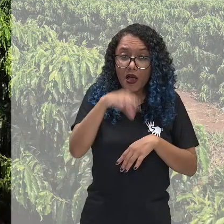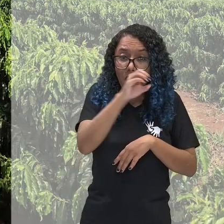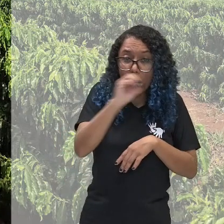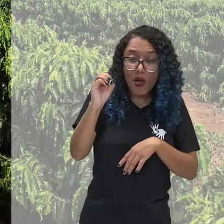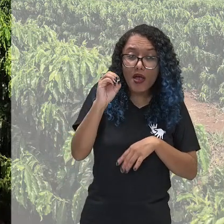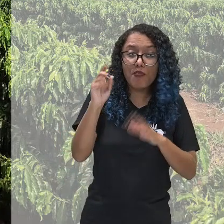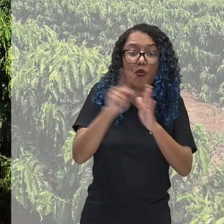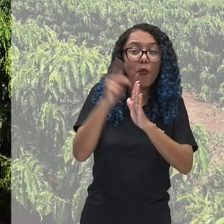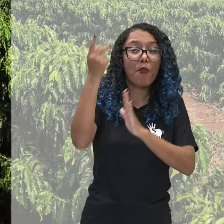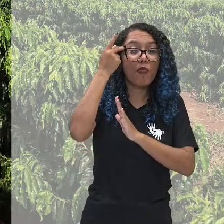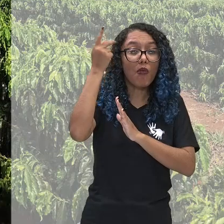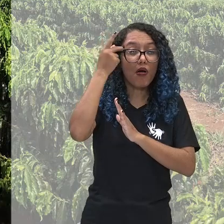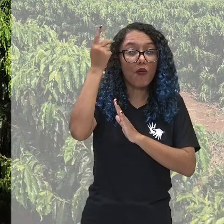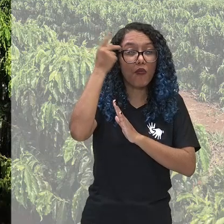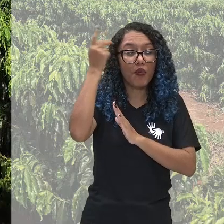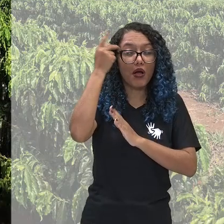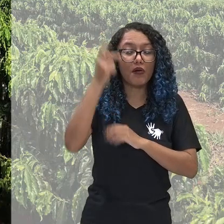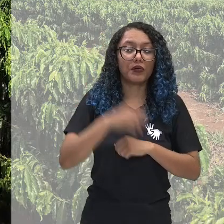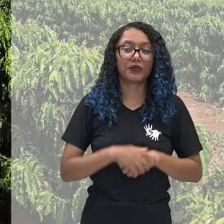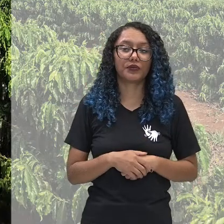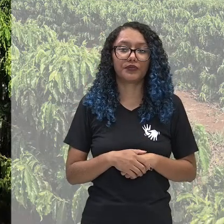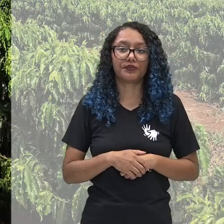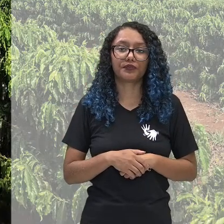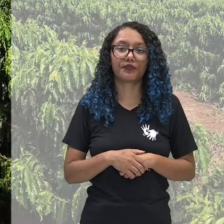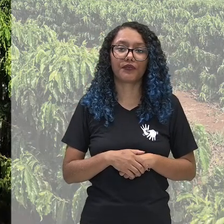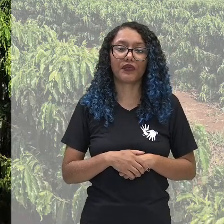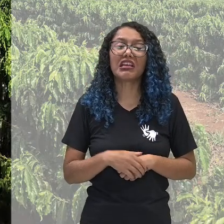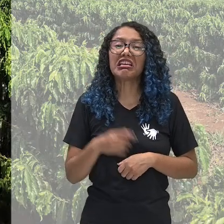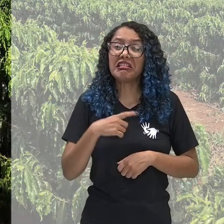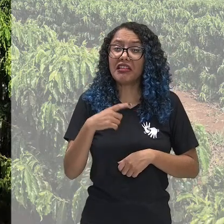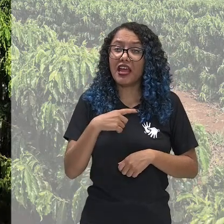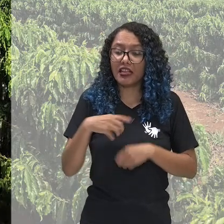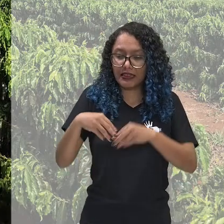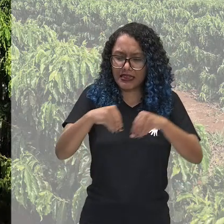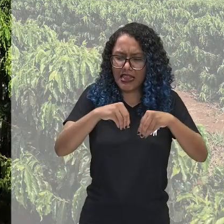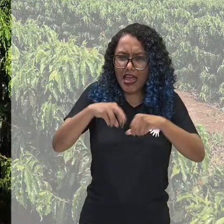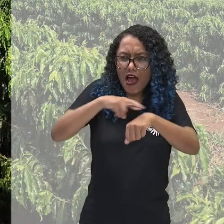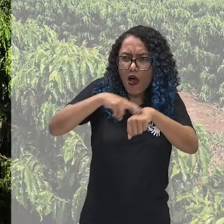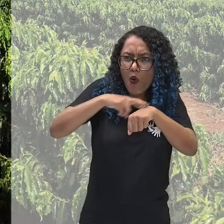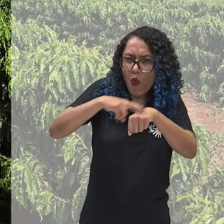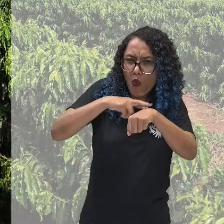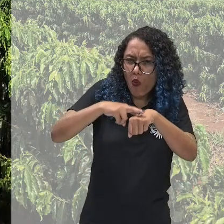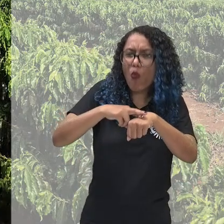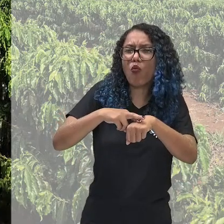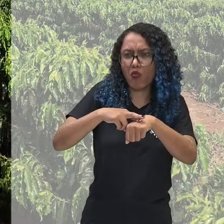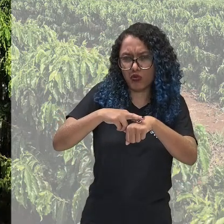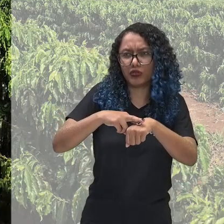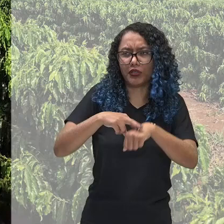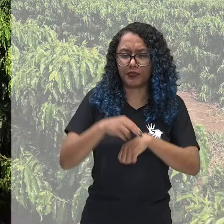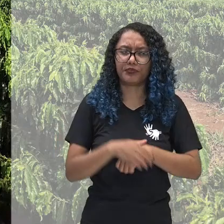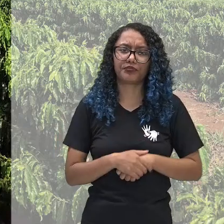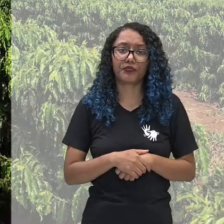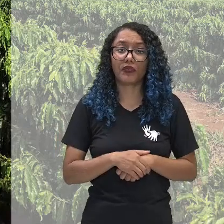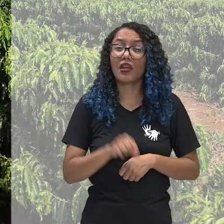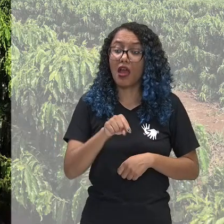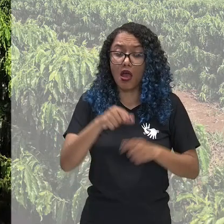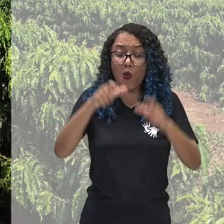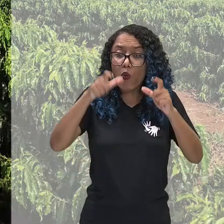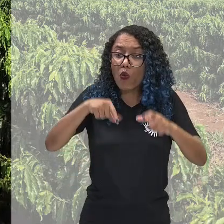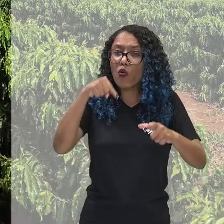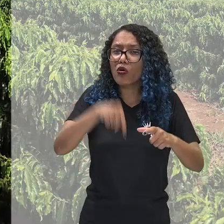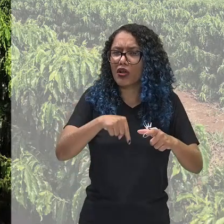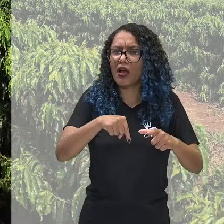O Oeste Paulista, aquela região que tem a chamada Terra Roxa, foi nesse lugar onde o café encontrou